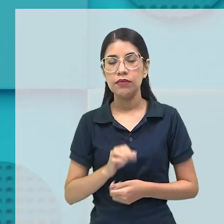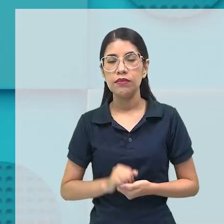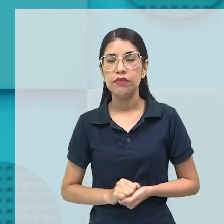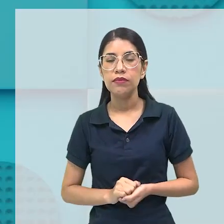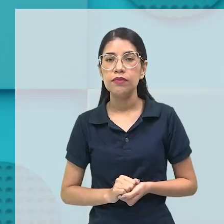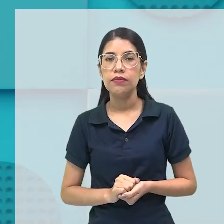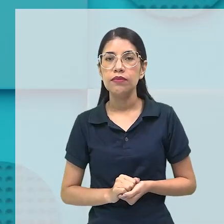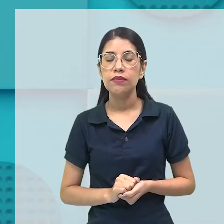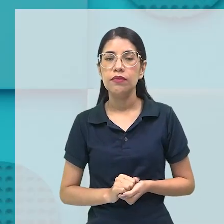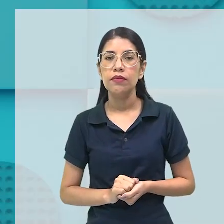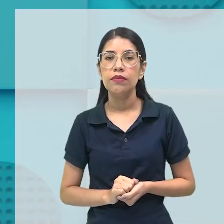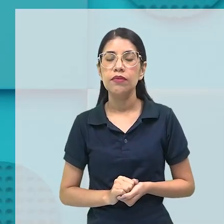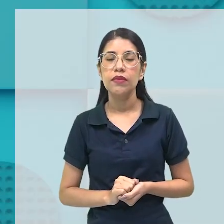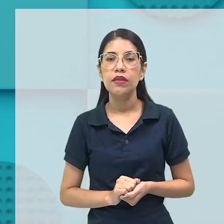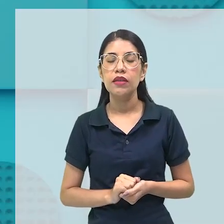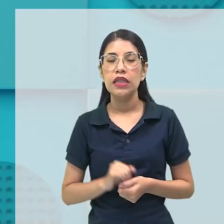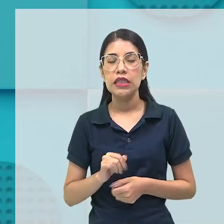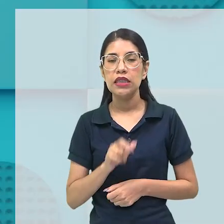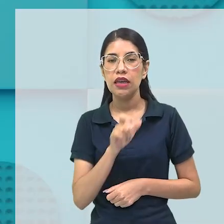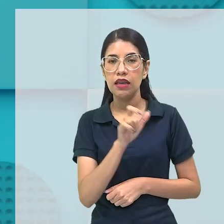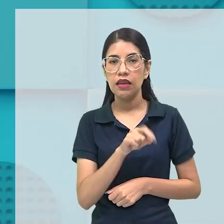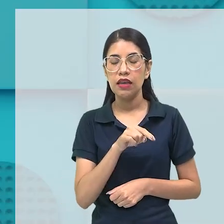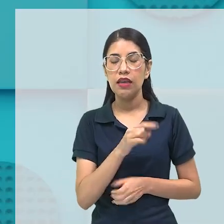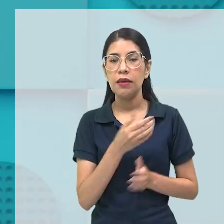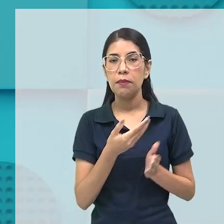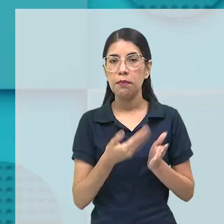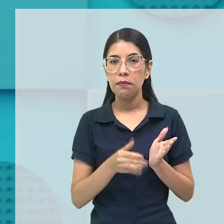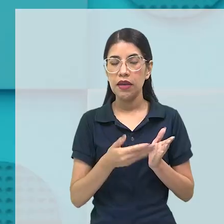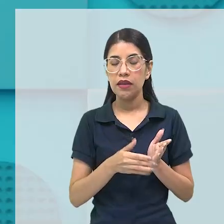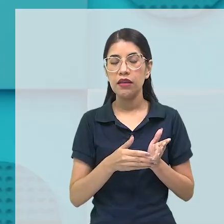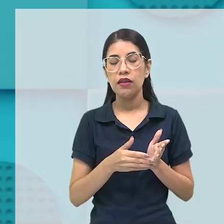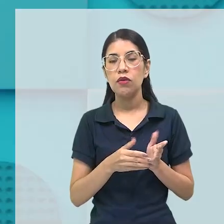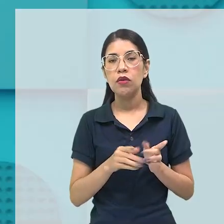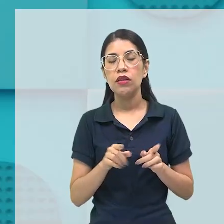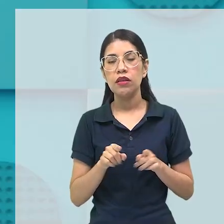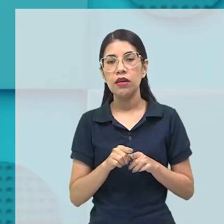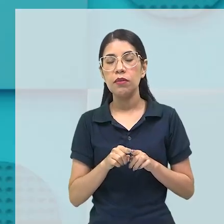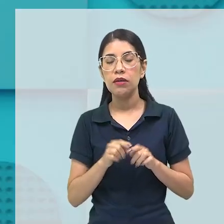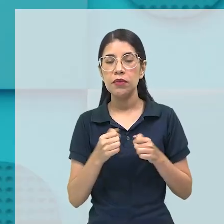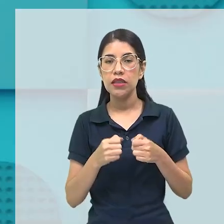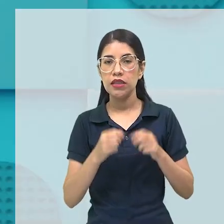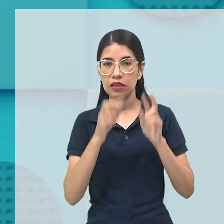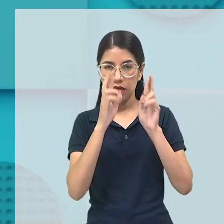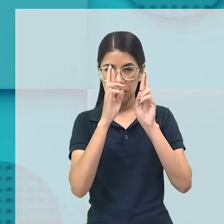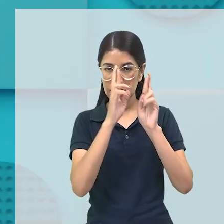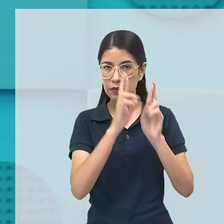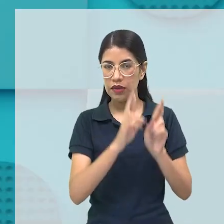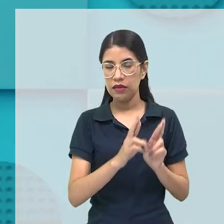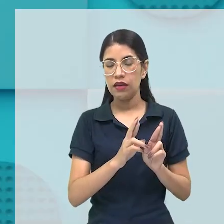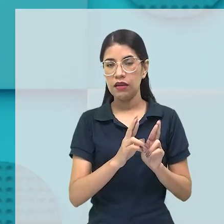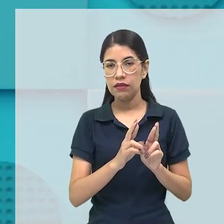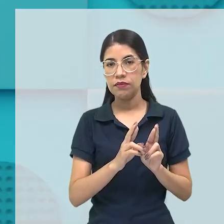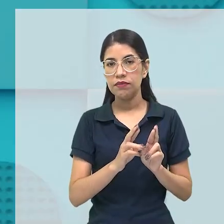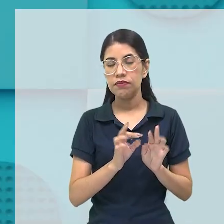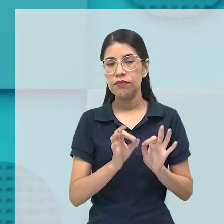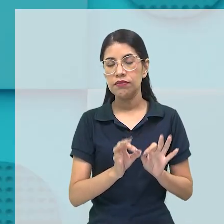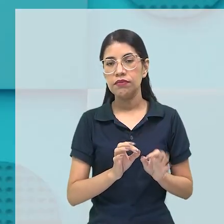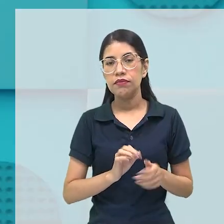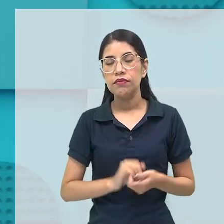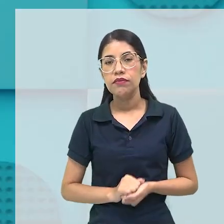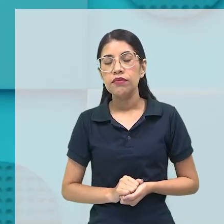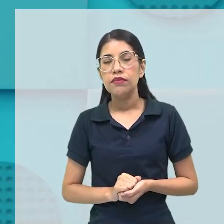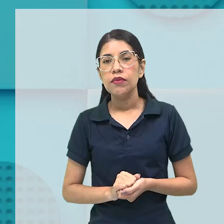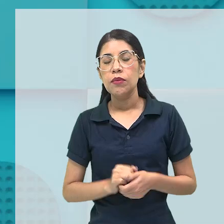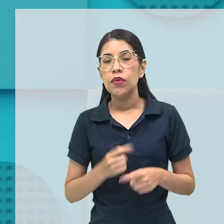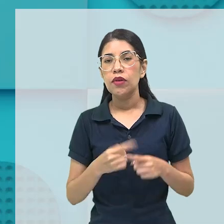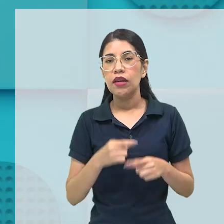também? Mesmo se ele perdeu, será que eu também não devo um respeito a ele, uma consideração